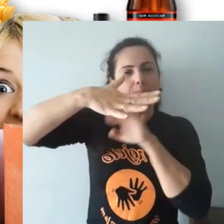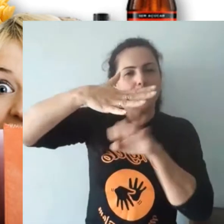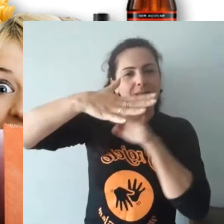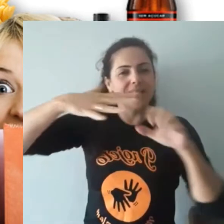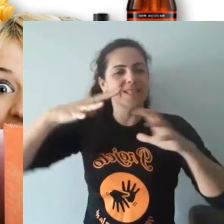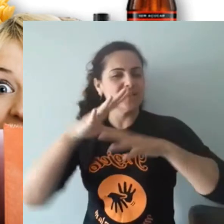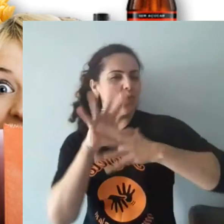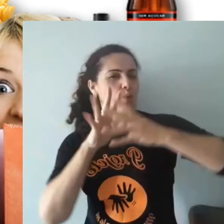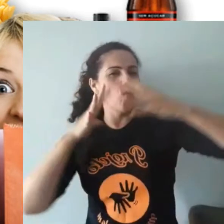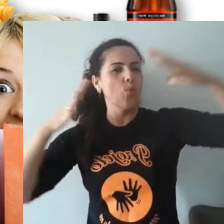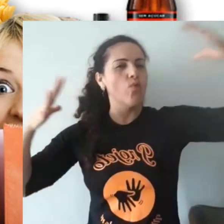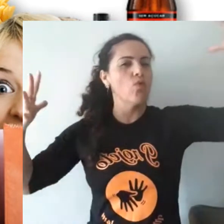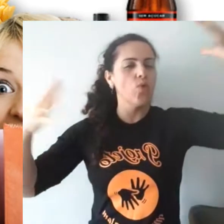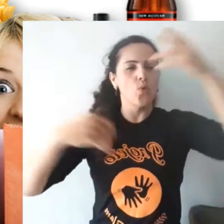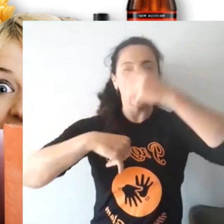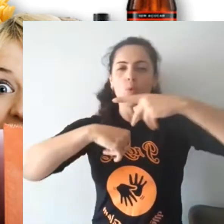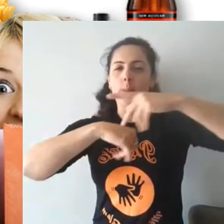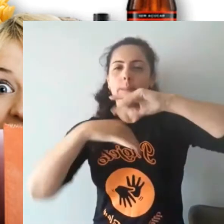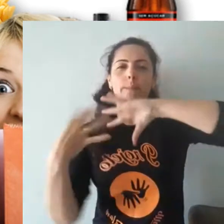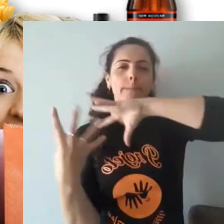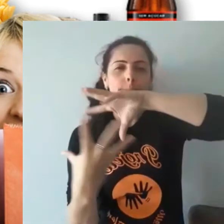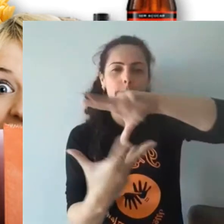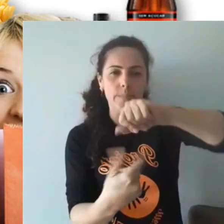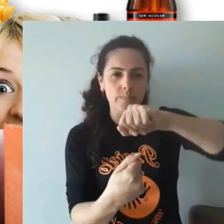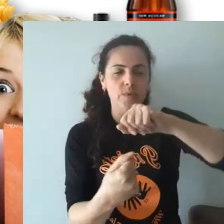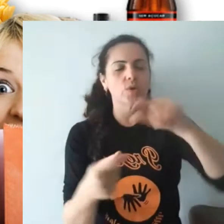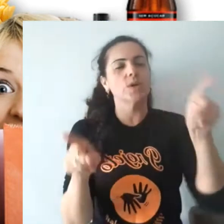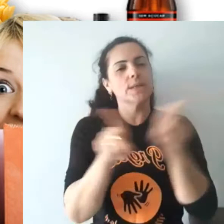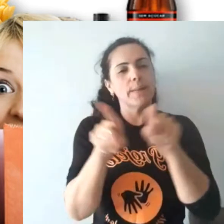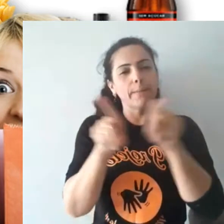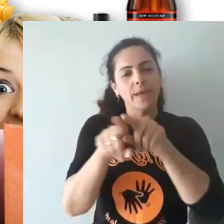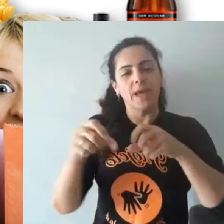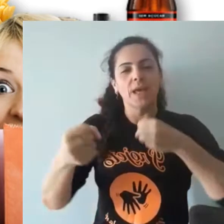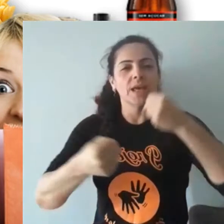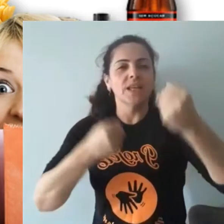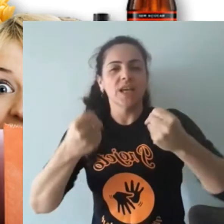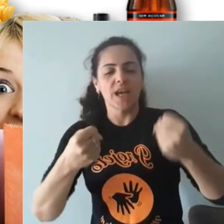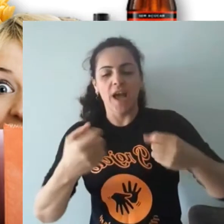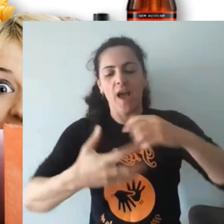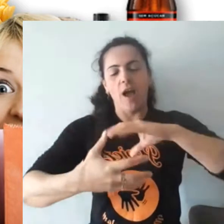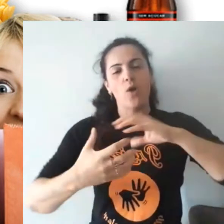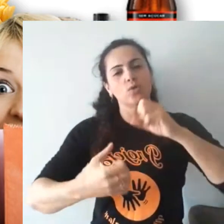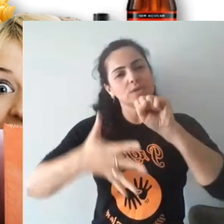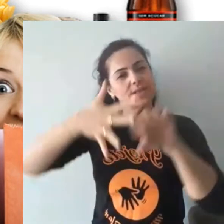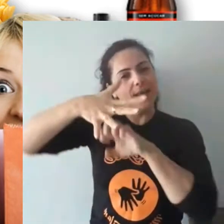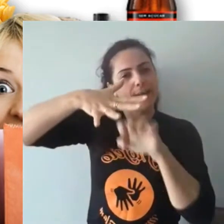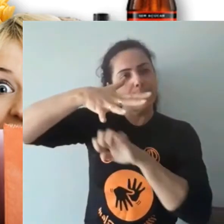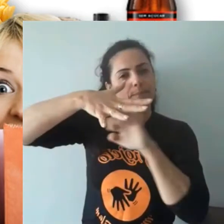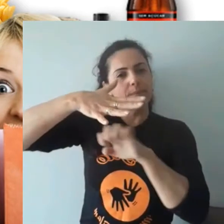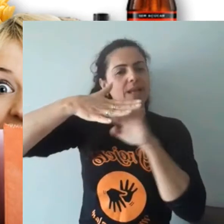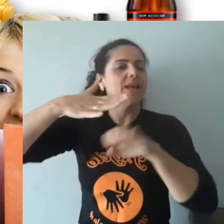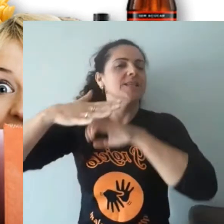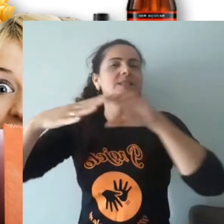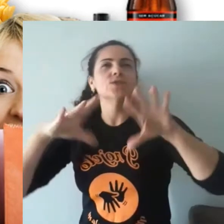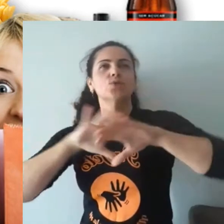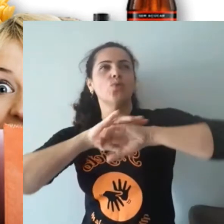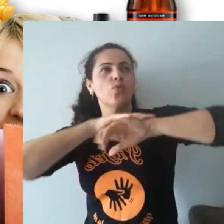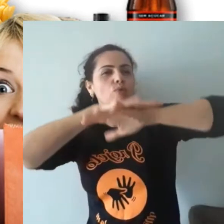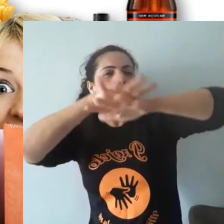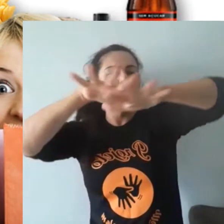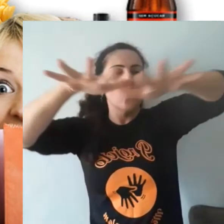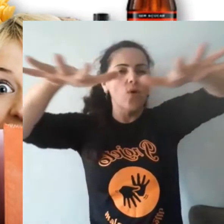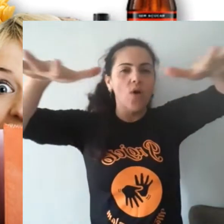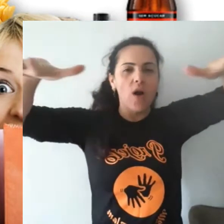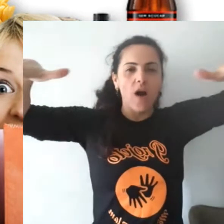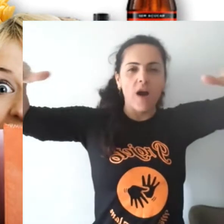aí também a indústria automobilística, que hoje aí domina também grande parte aí do mundo, com essa cultura do automóvel,